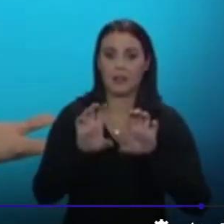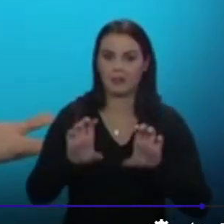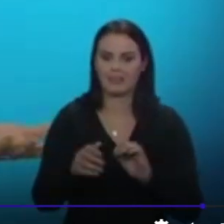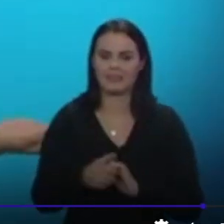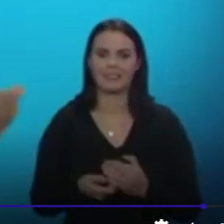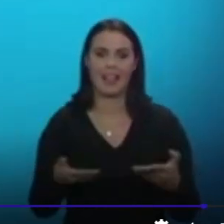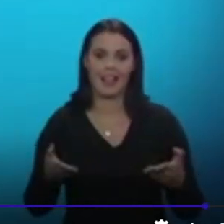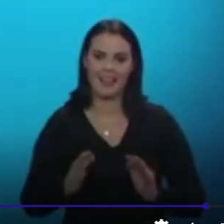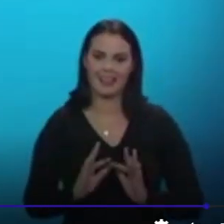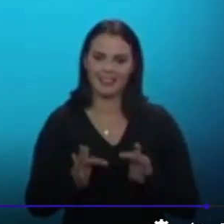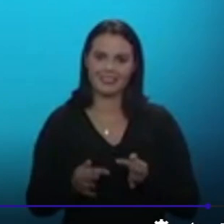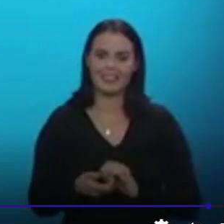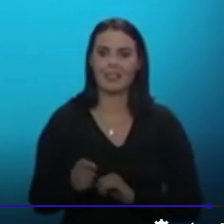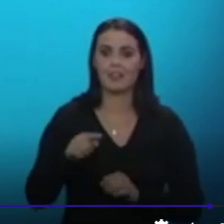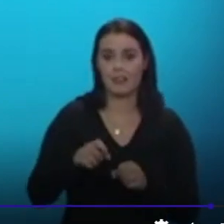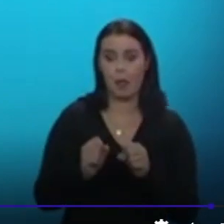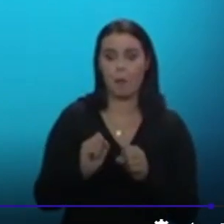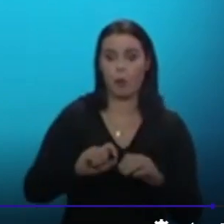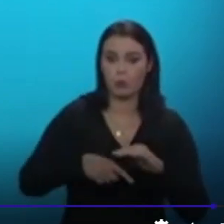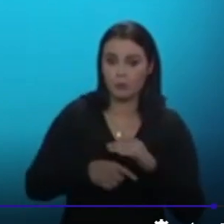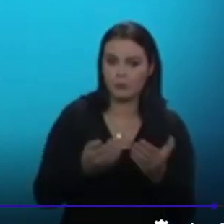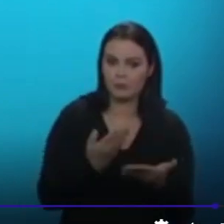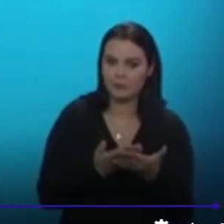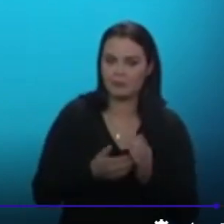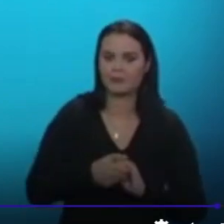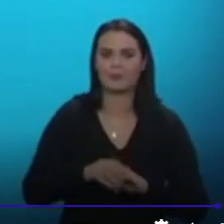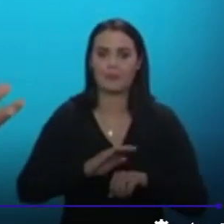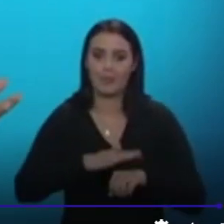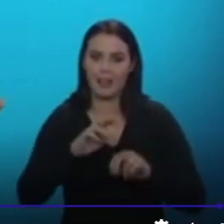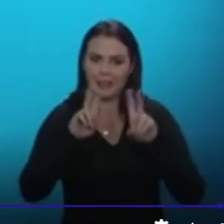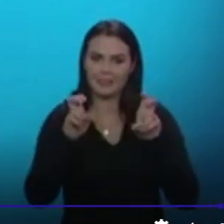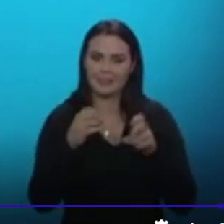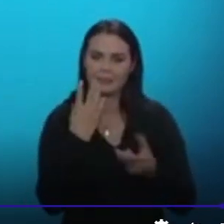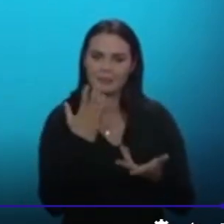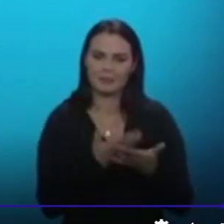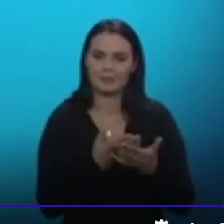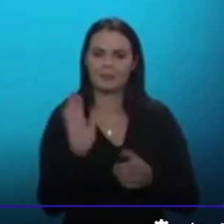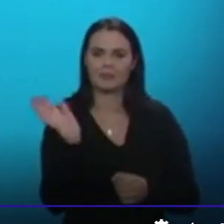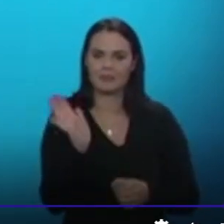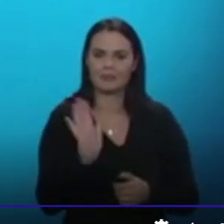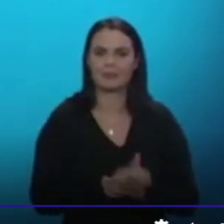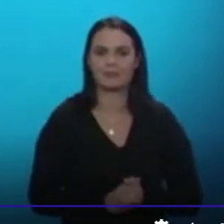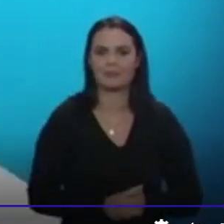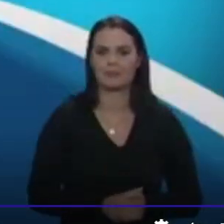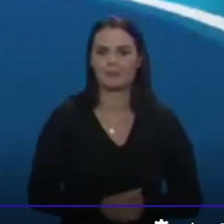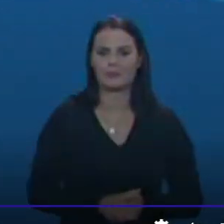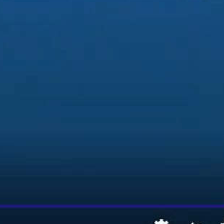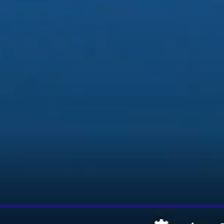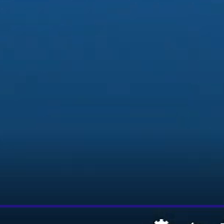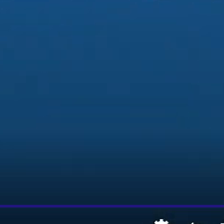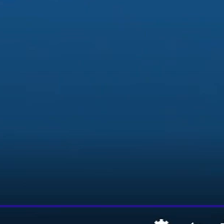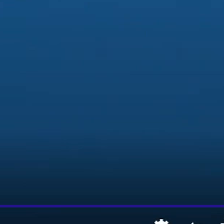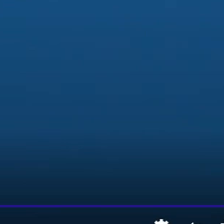eu fico por aqui, mas você pode se aprofundar mais nesse assunto. Bons estudos e até mais!